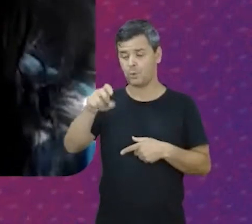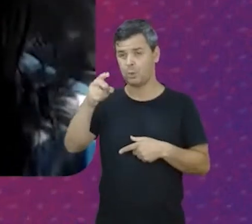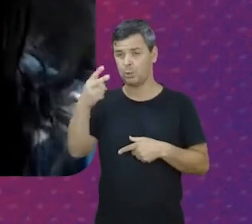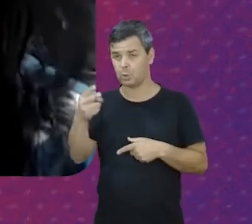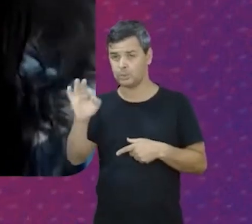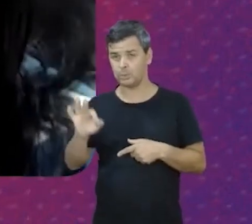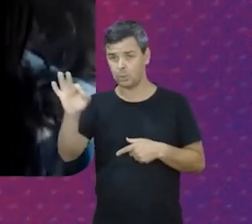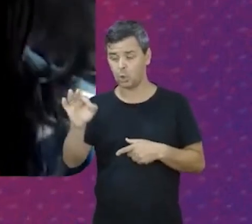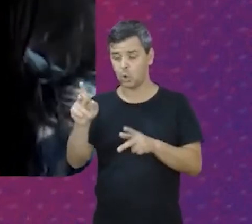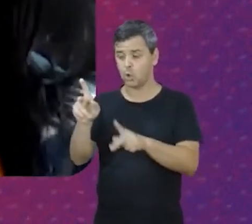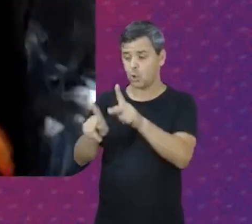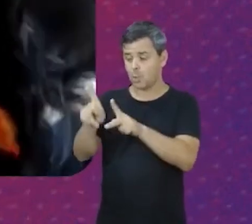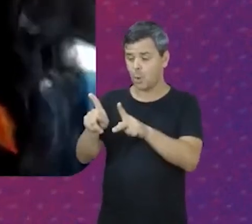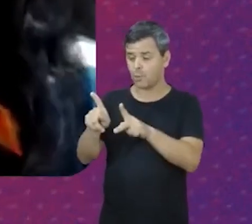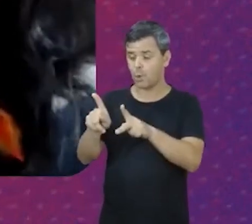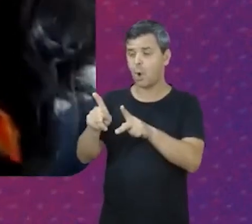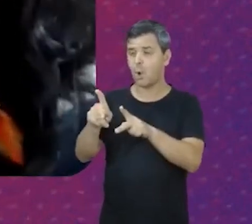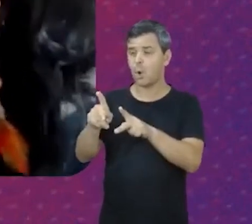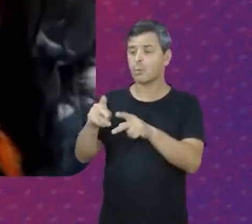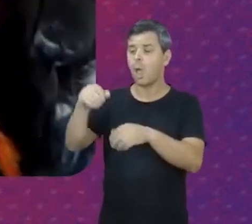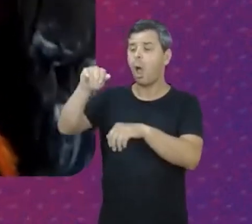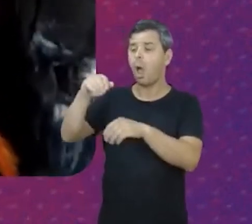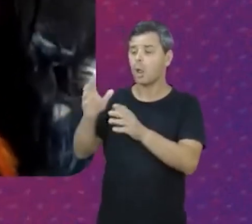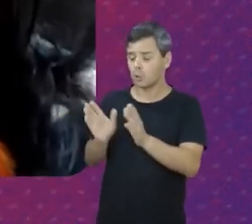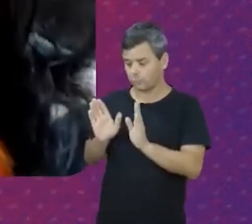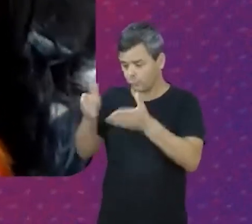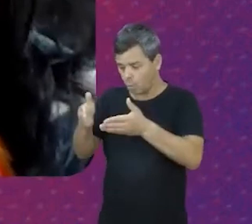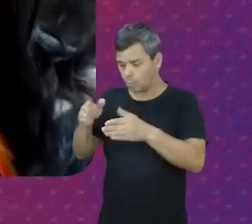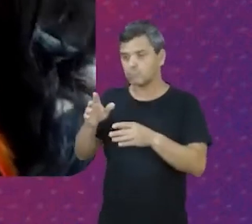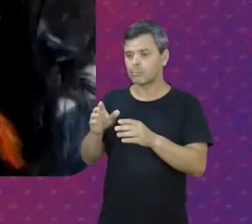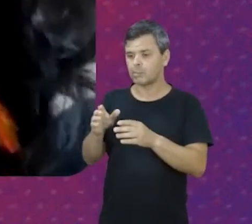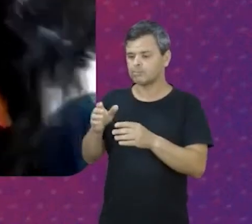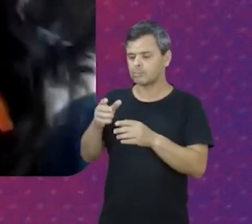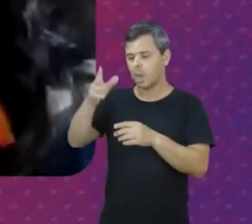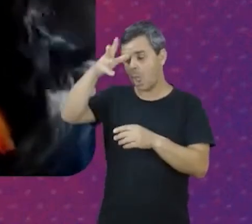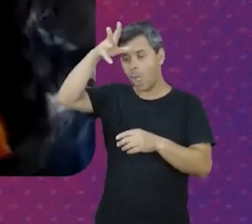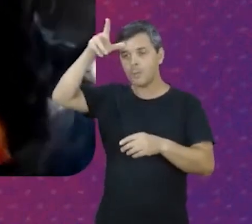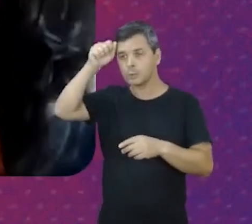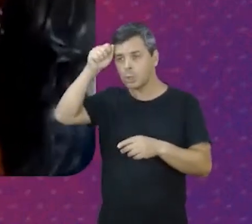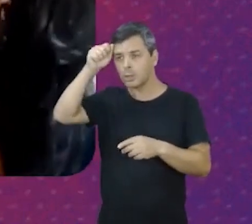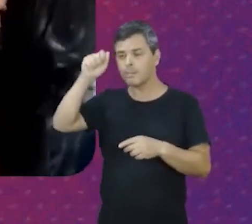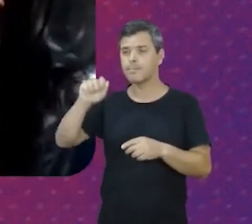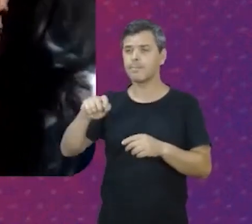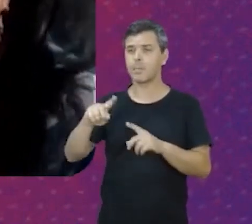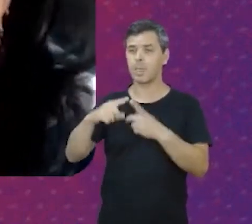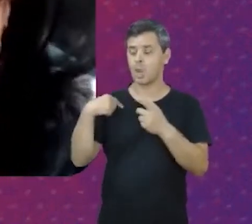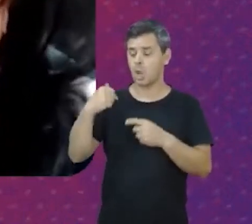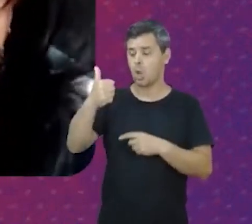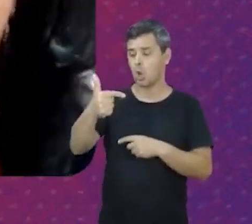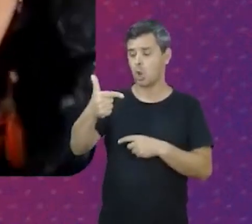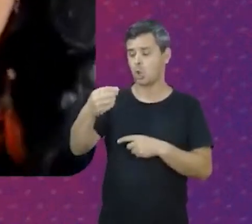51,2% da população indígena está concentrada na Amazônia Legal. E em 2010, quando foi